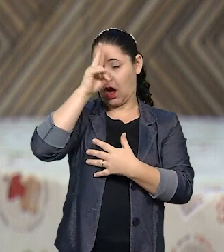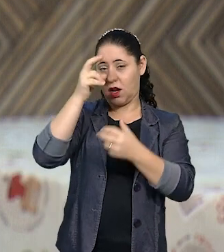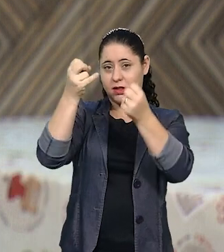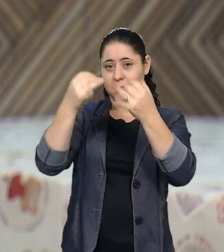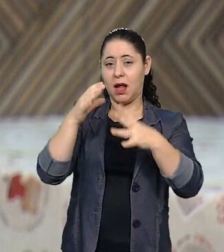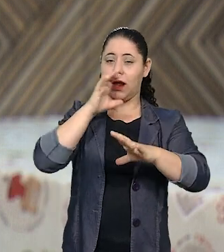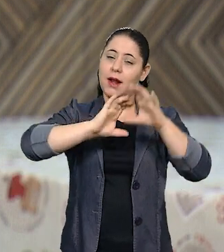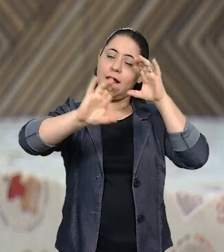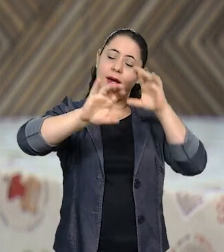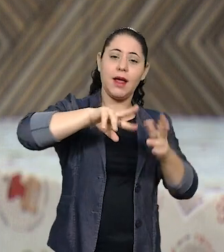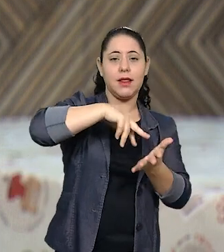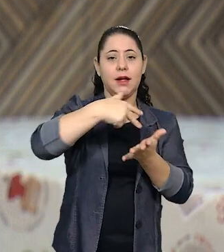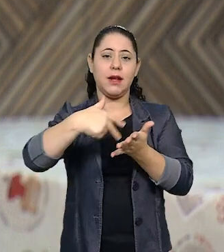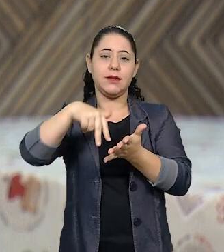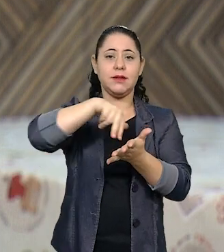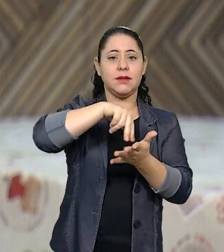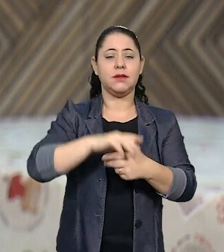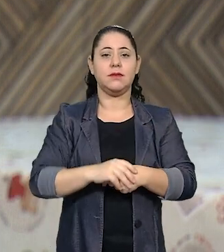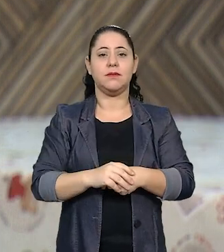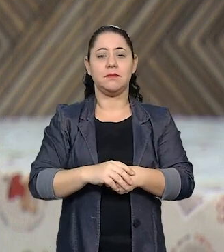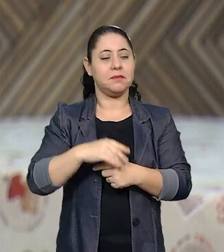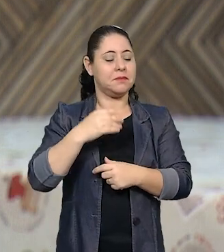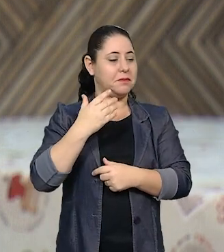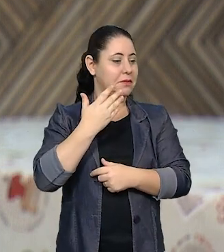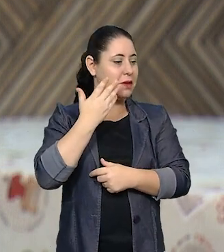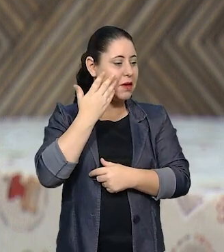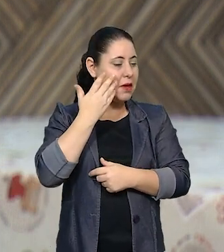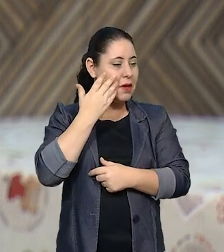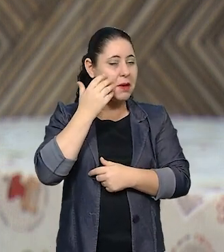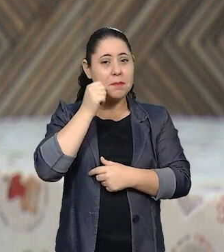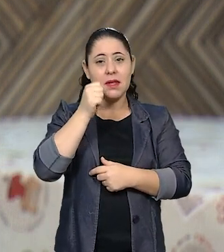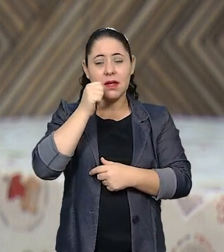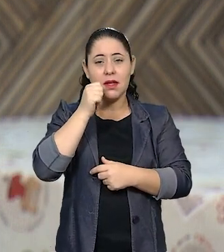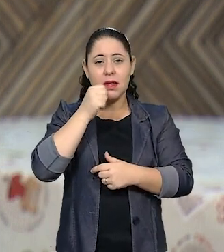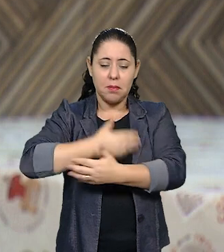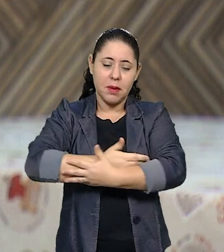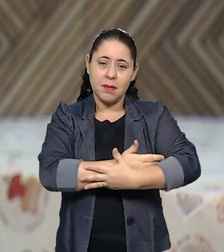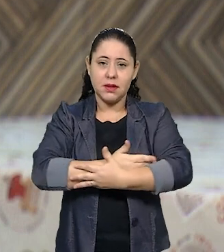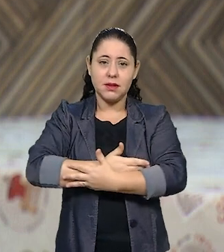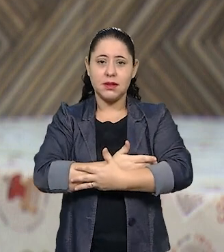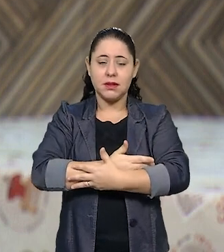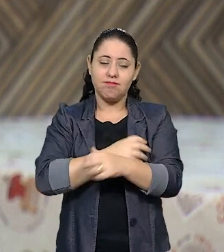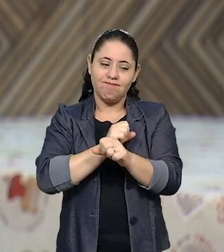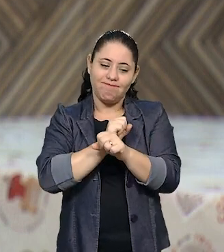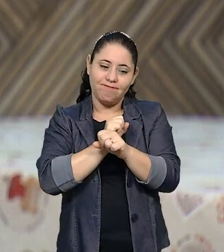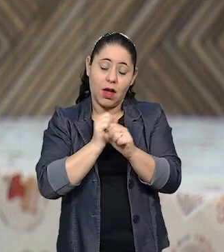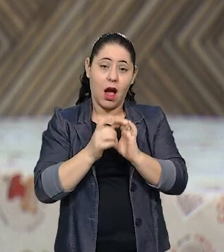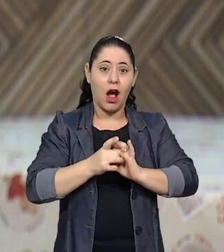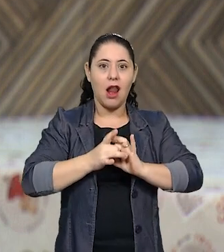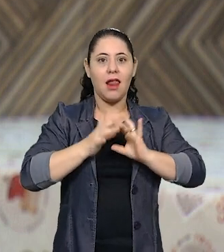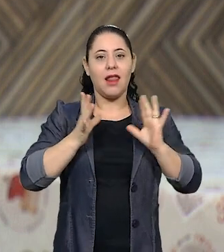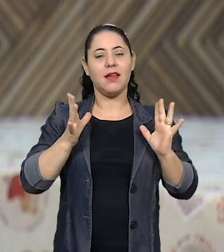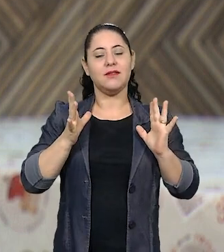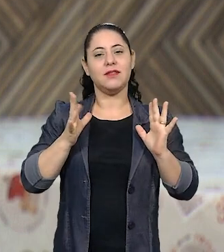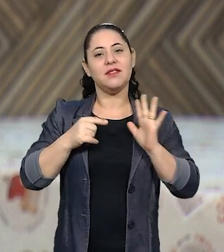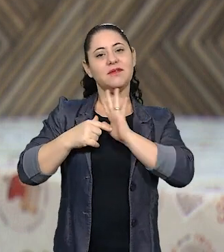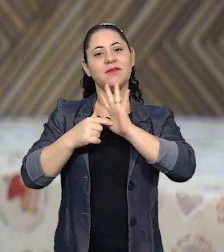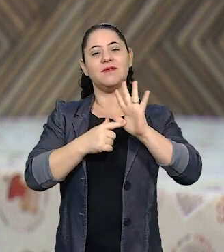falar, hoje já fala, ela conta, números, né? Ela conta histórias, ela canta, ela